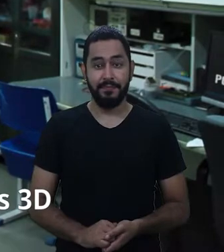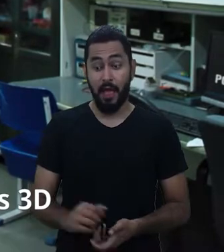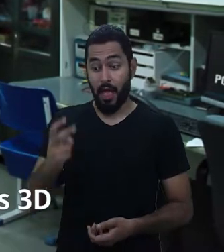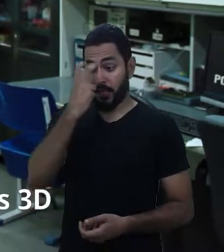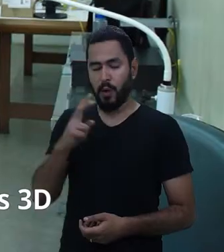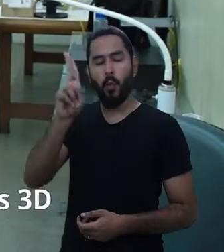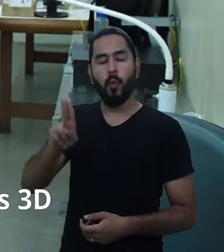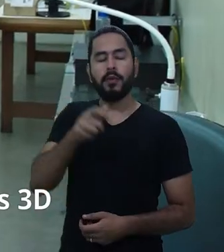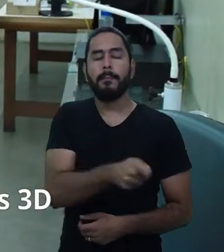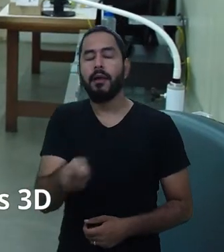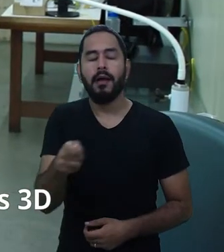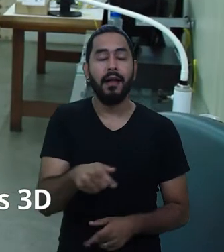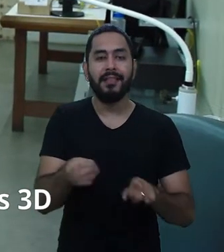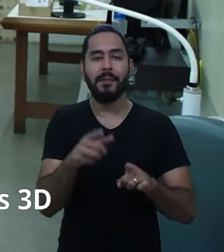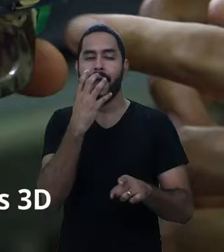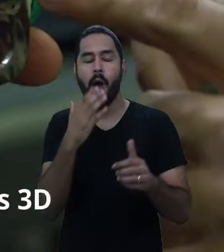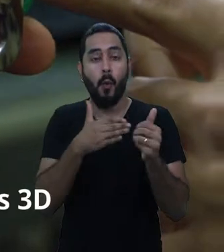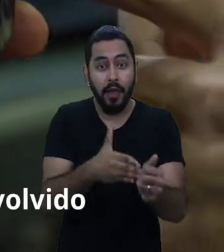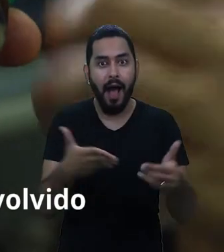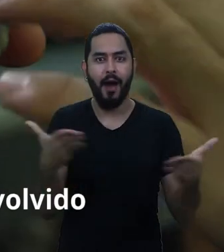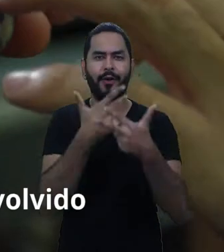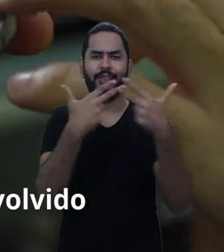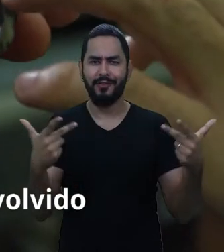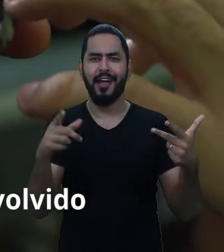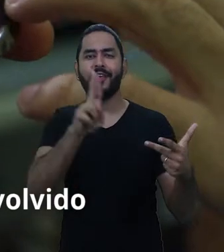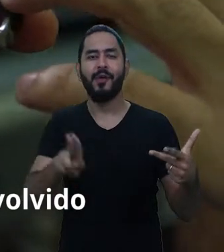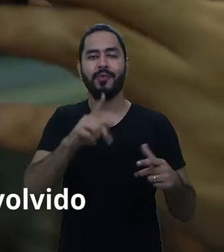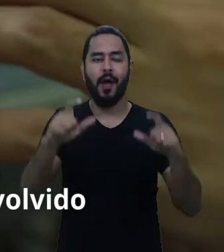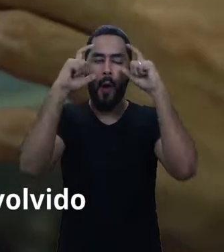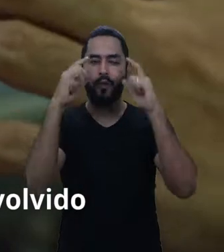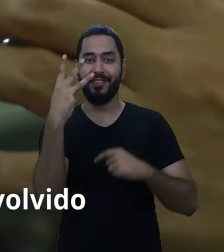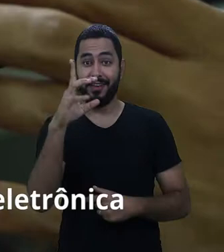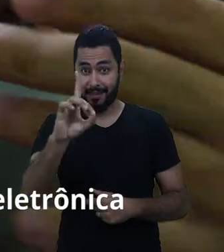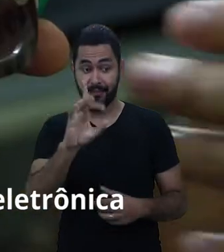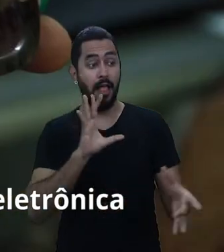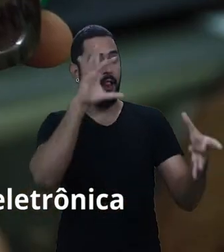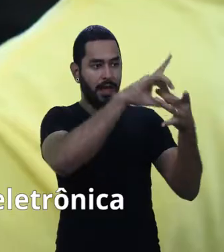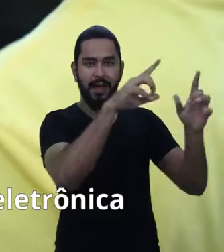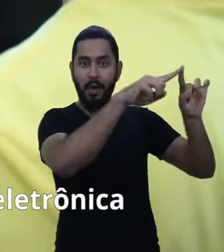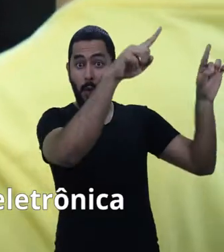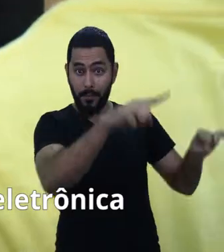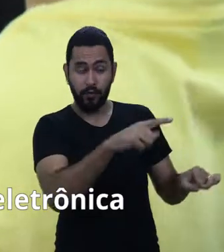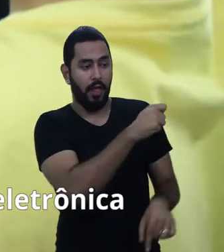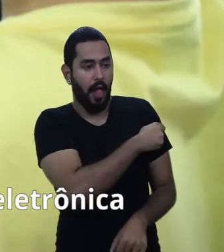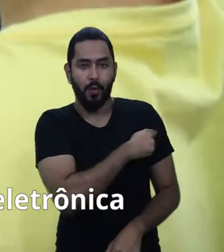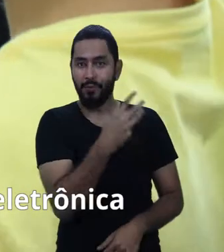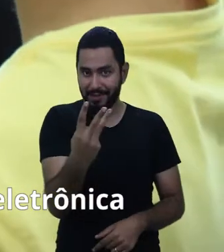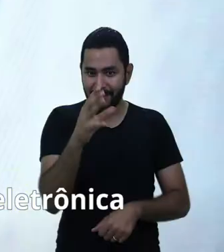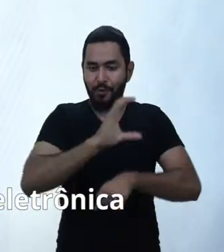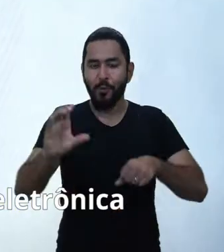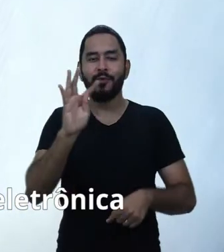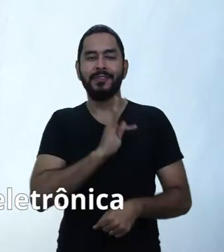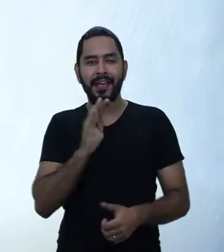bengalas, cães guia e agora óculos 3D. A novidade vem de um projeto desenvolvido por três estudantes do curso